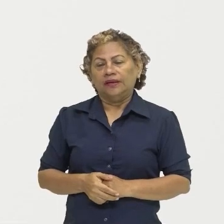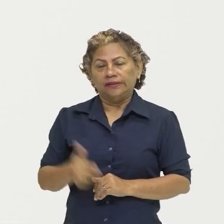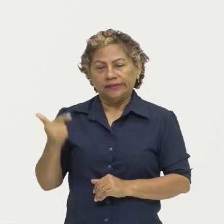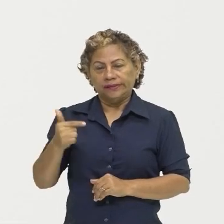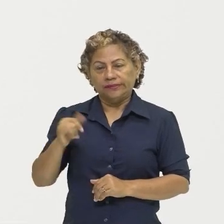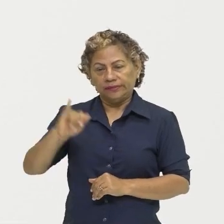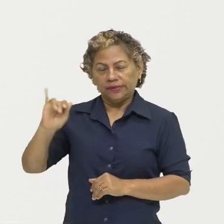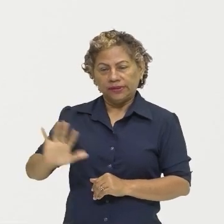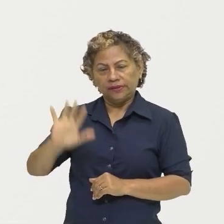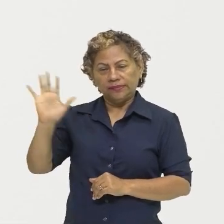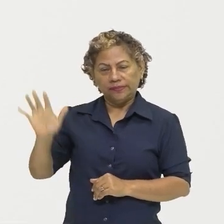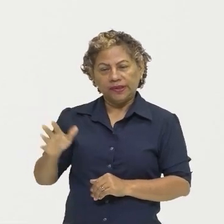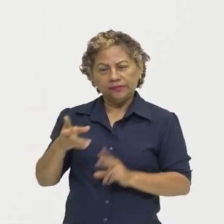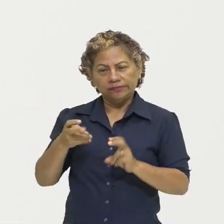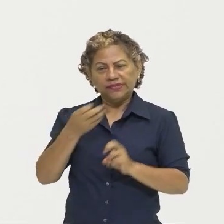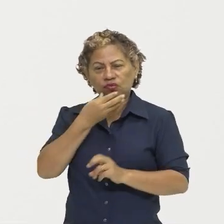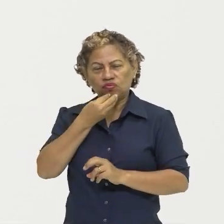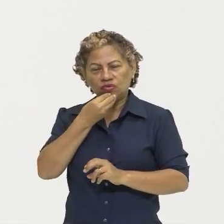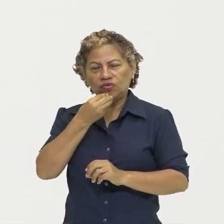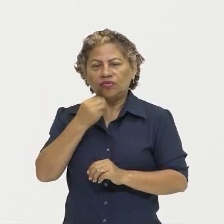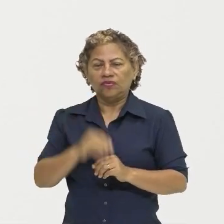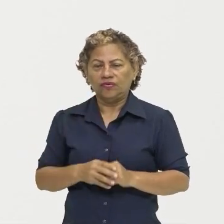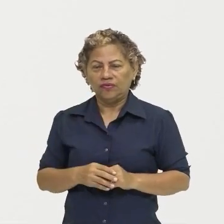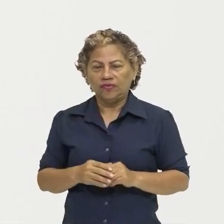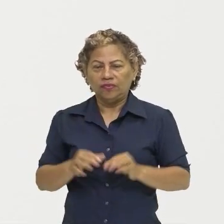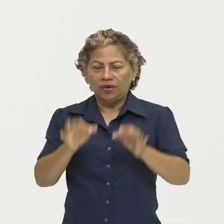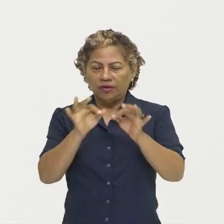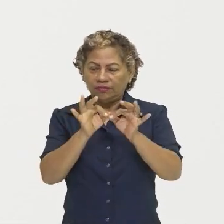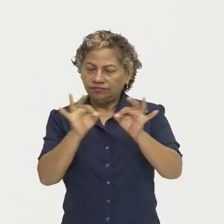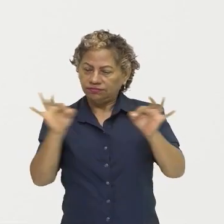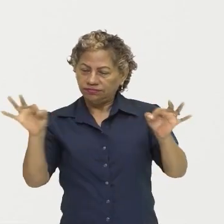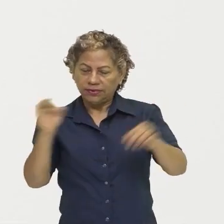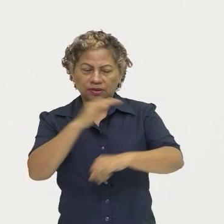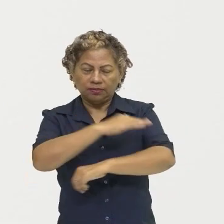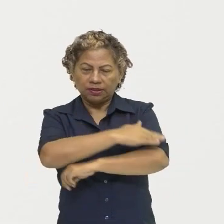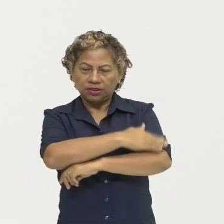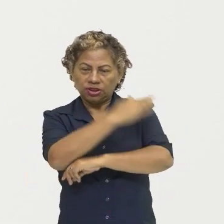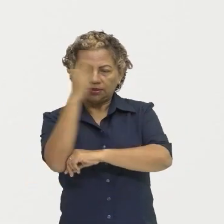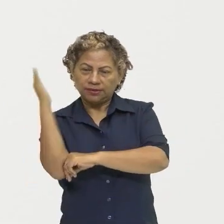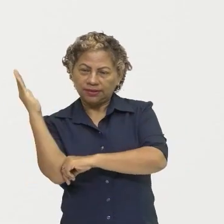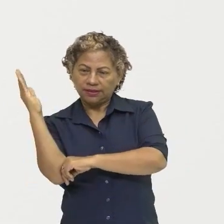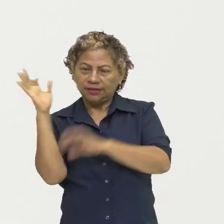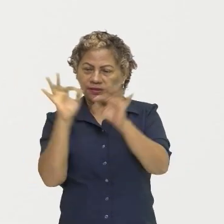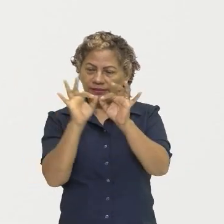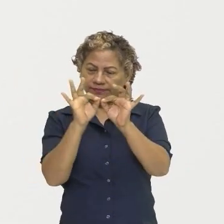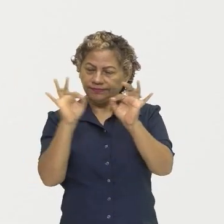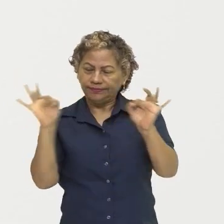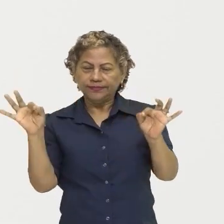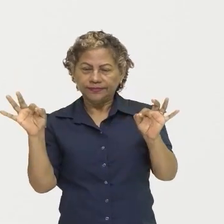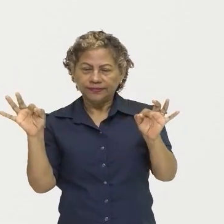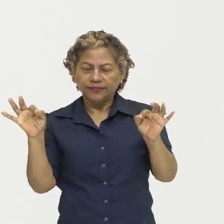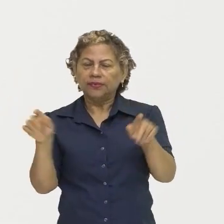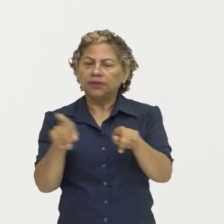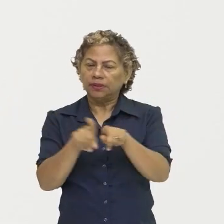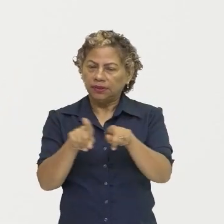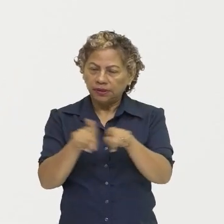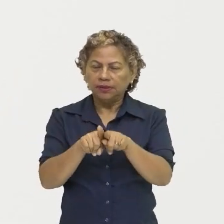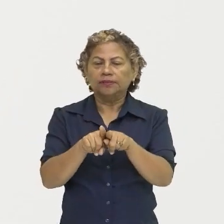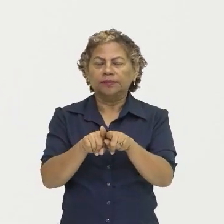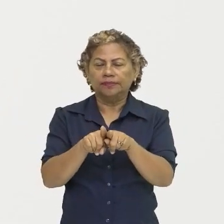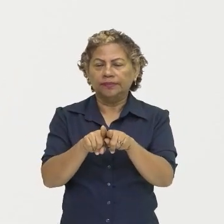rapaz medindo aqui uma janela ou uma porta. Isto aí representa o que?